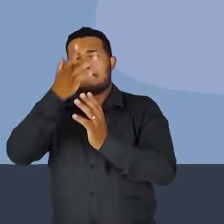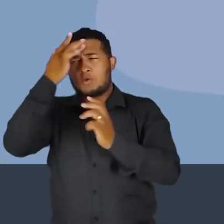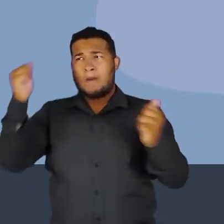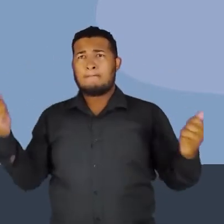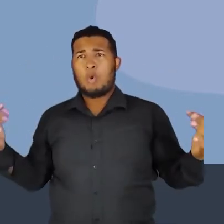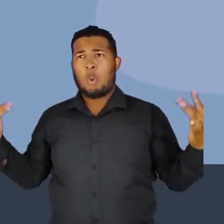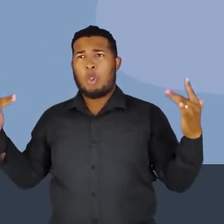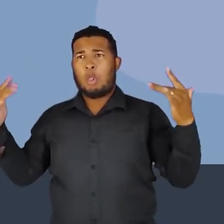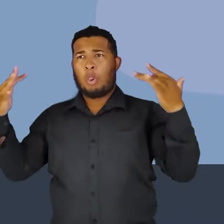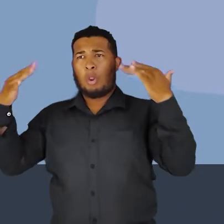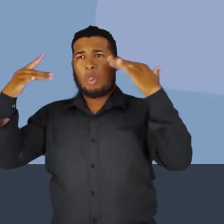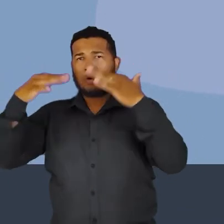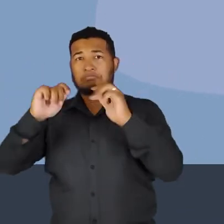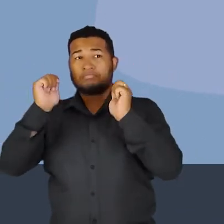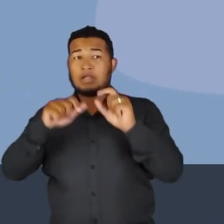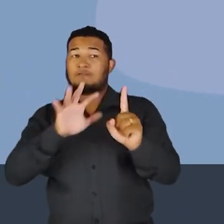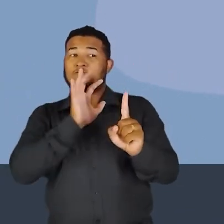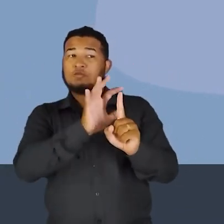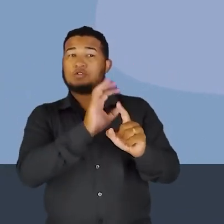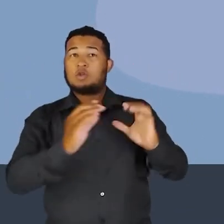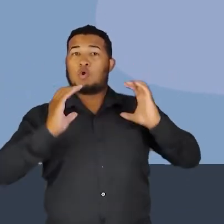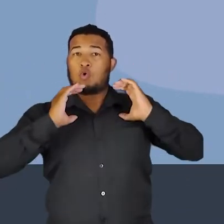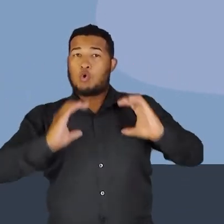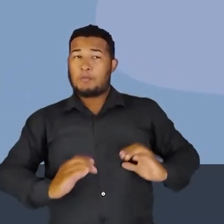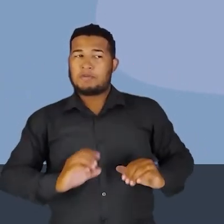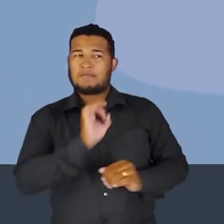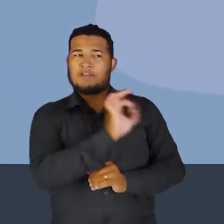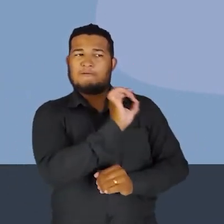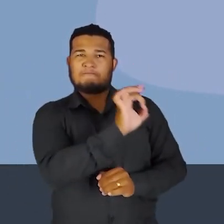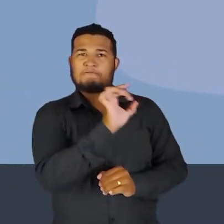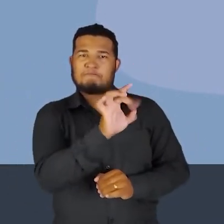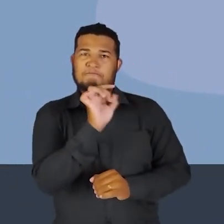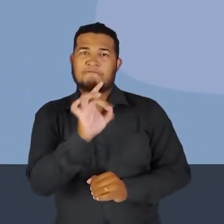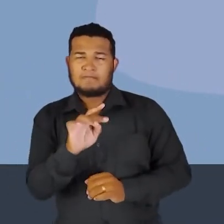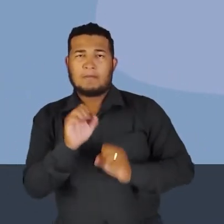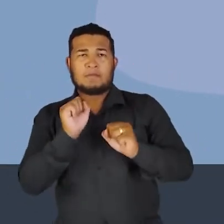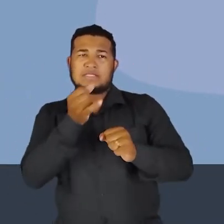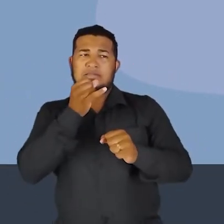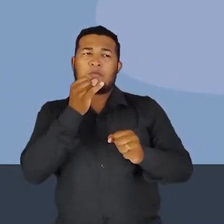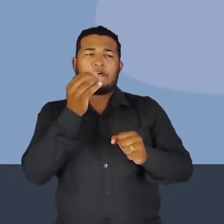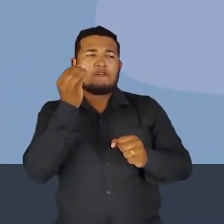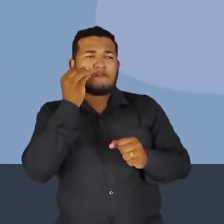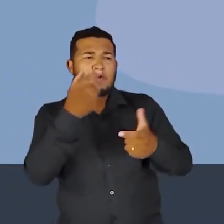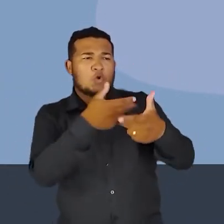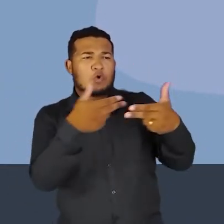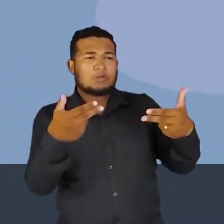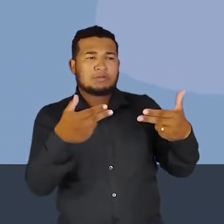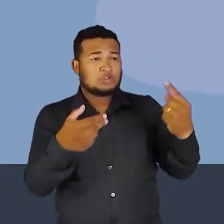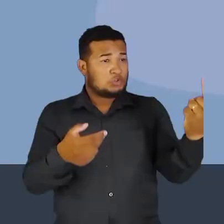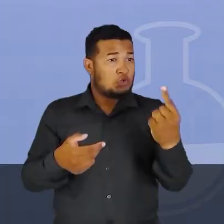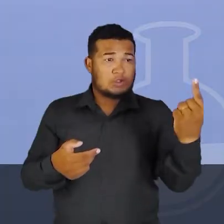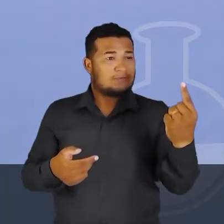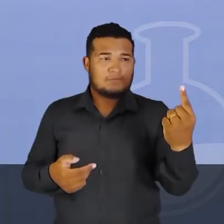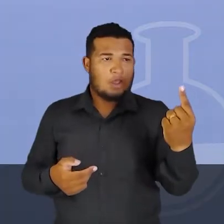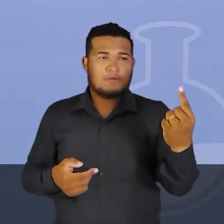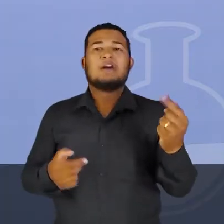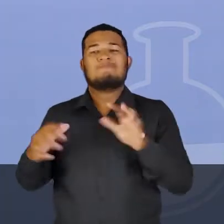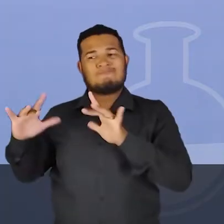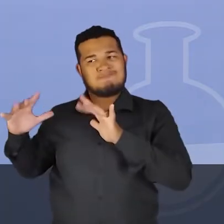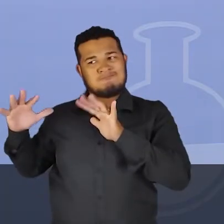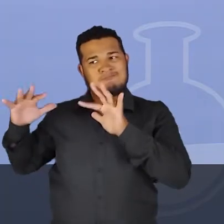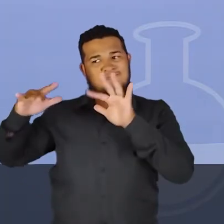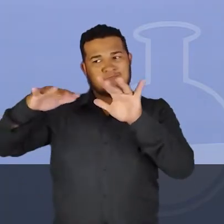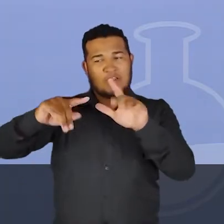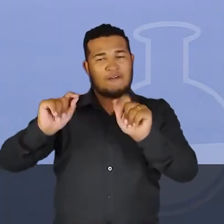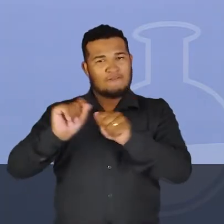podem influenciar comportamentos de indivíduos que podem fazer algo que, em geral, não fariam sozinhos. Então, ele vai falar um